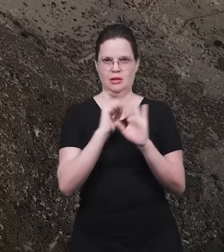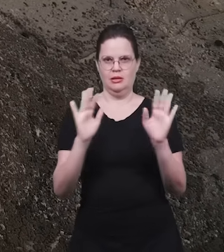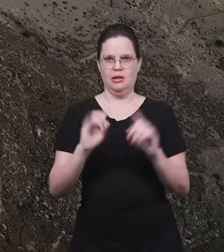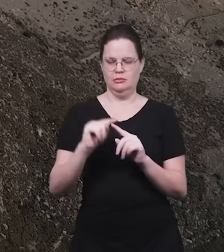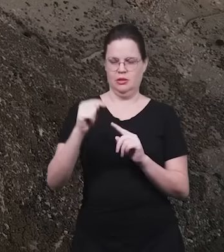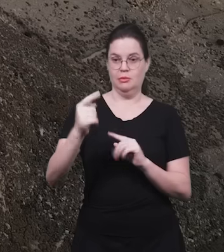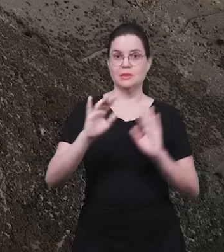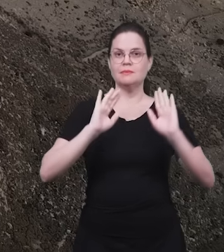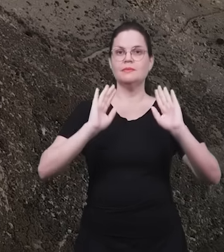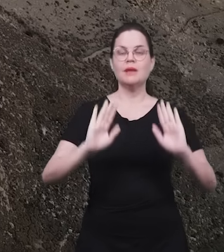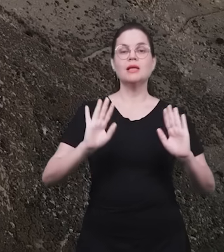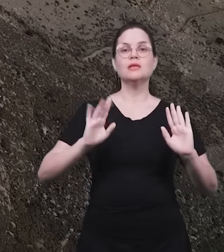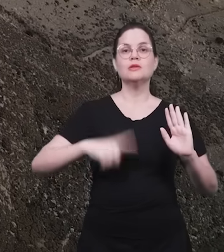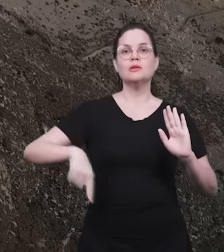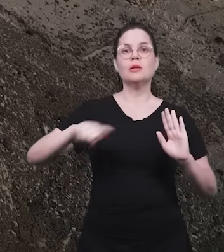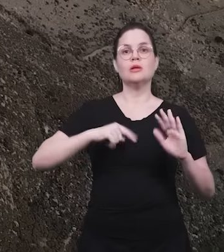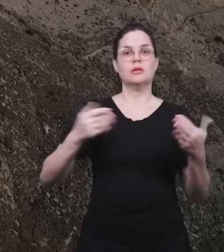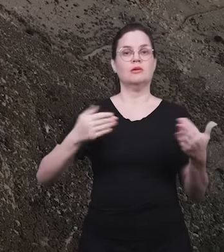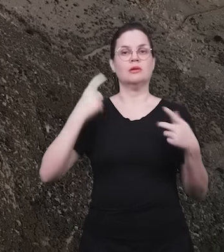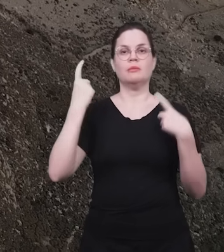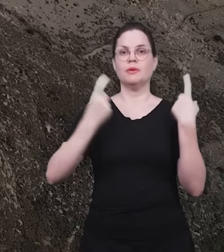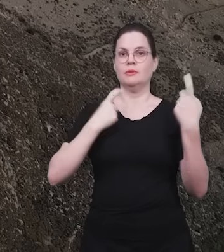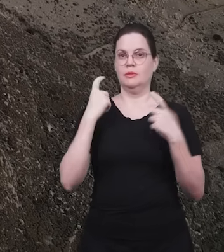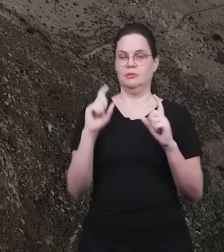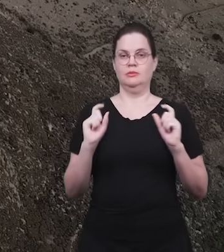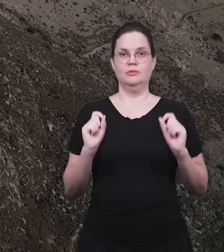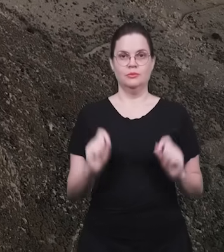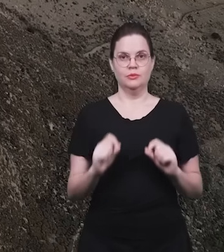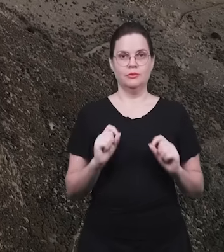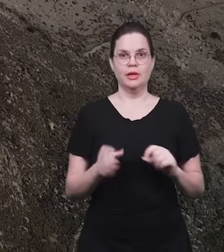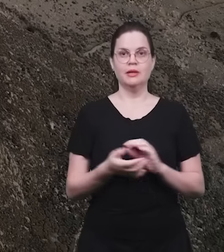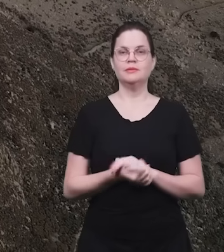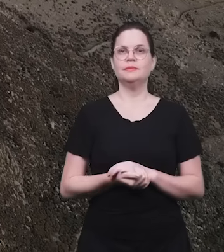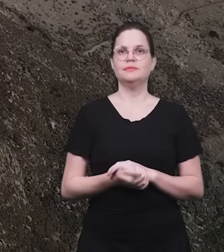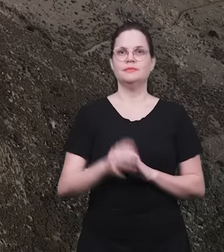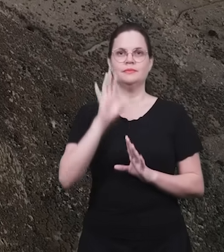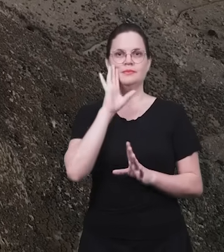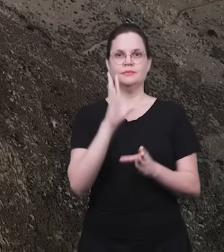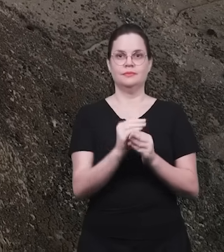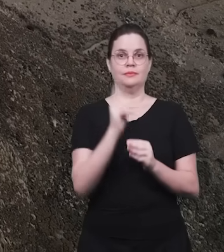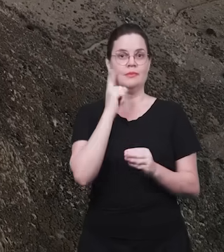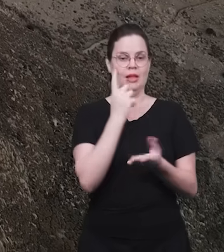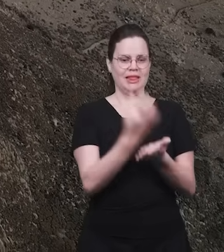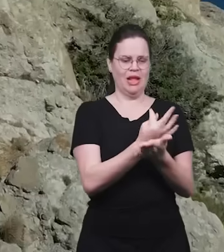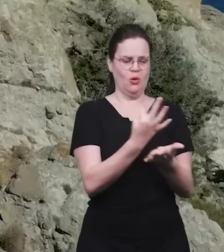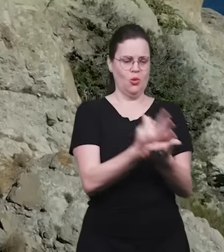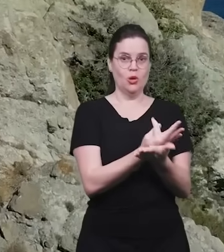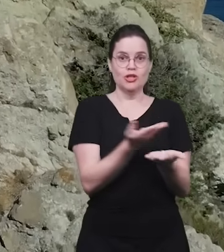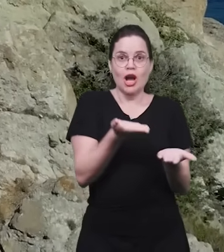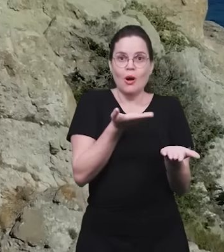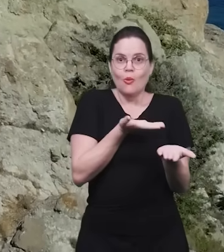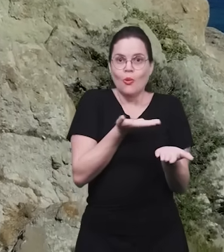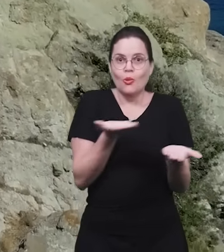entender. Mas qual é a nossa preocupação? É que a falsa teologia